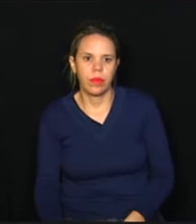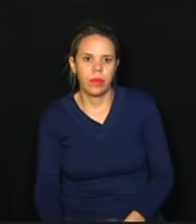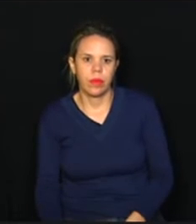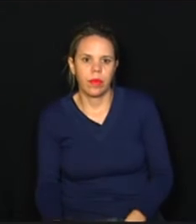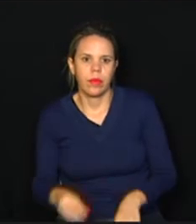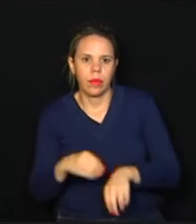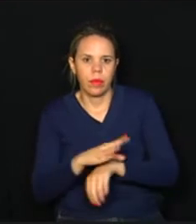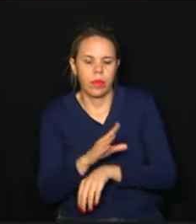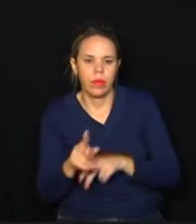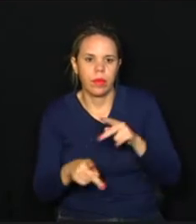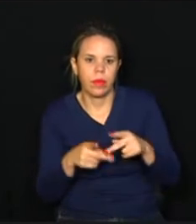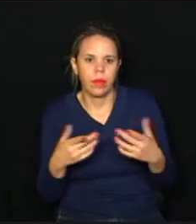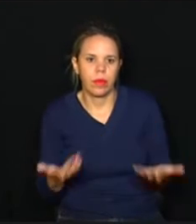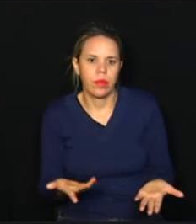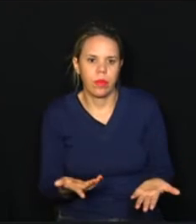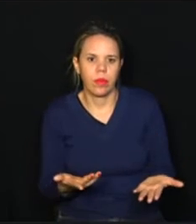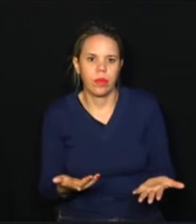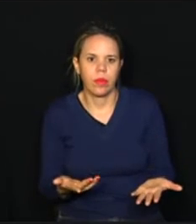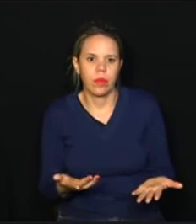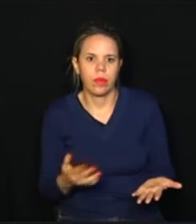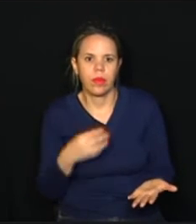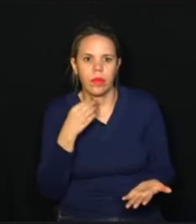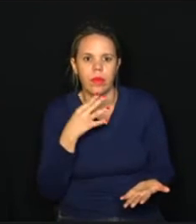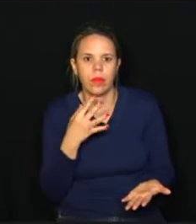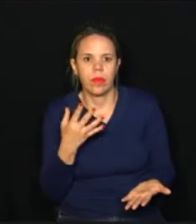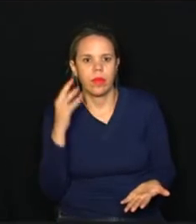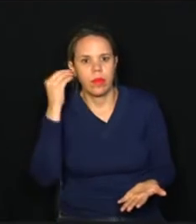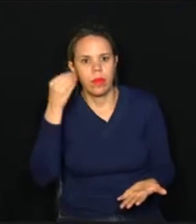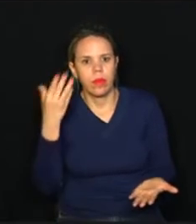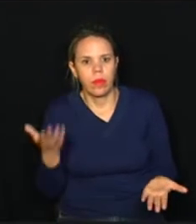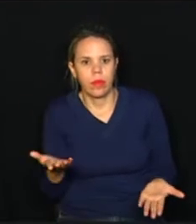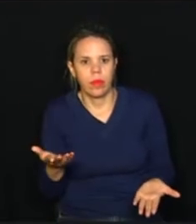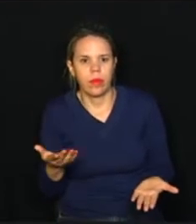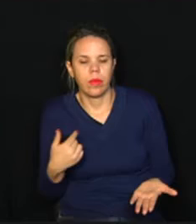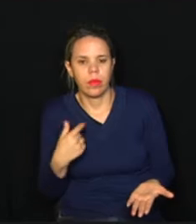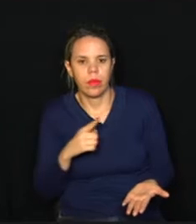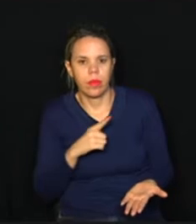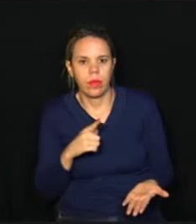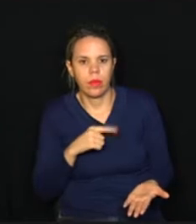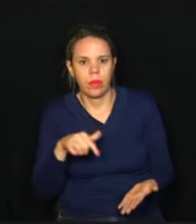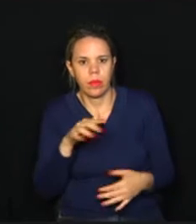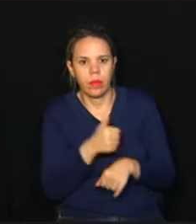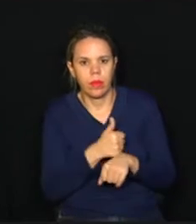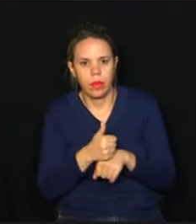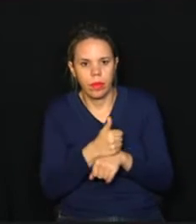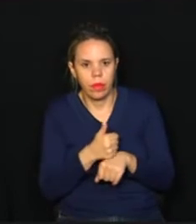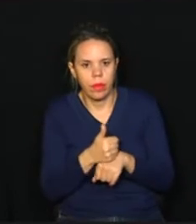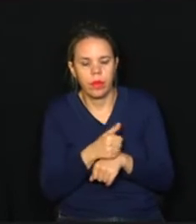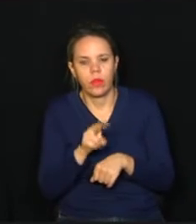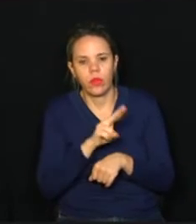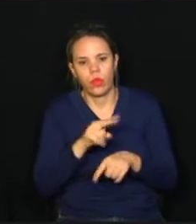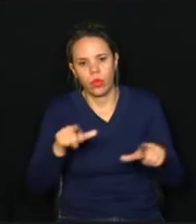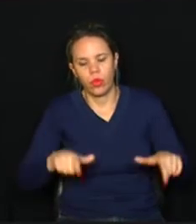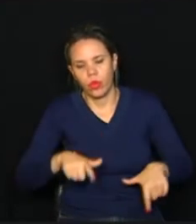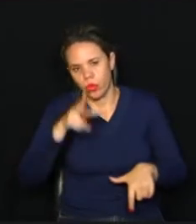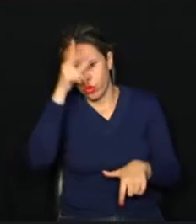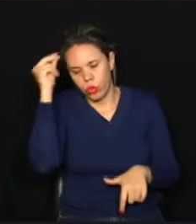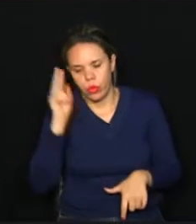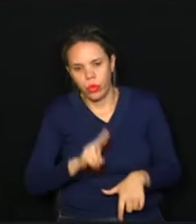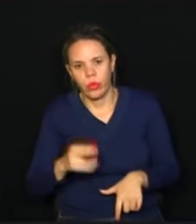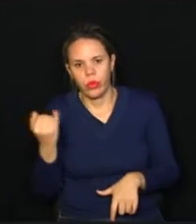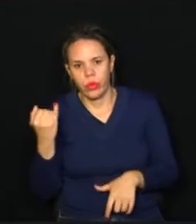passa para a comunidade, não difunde esse conhecimento. Então, a gente tem áreas com programas de uso público